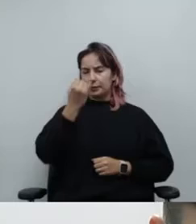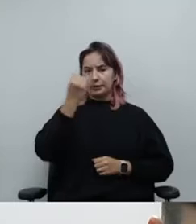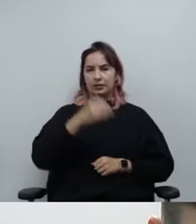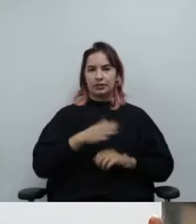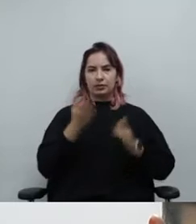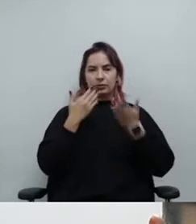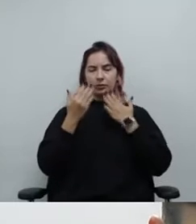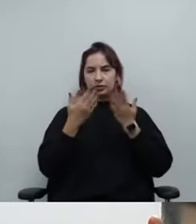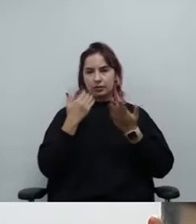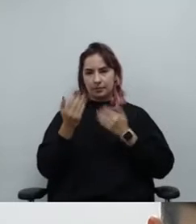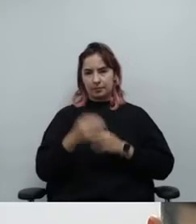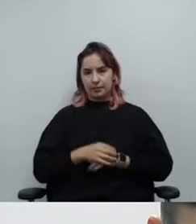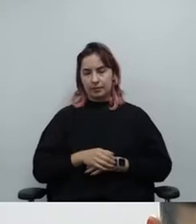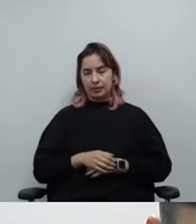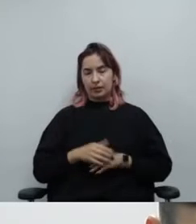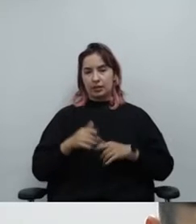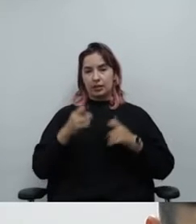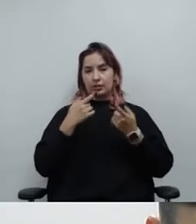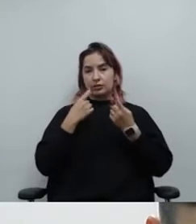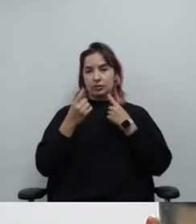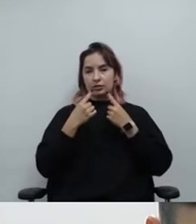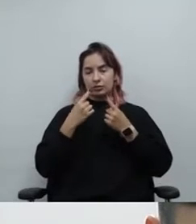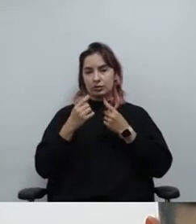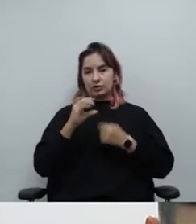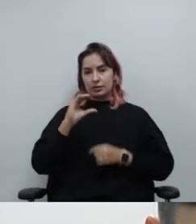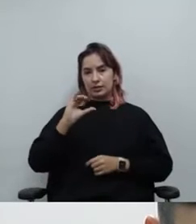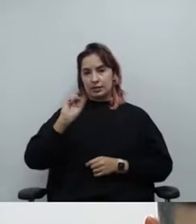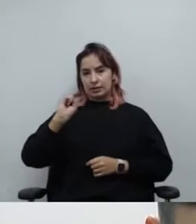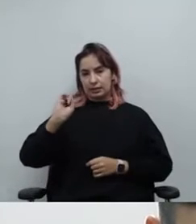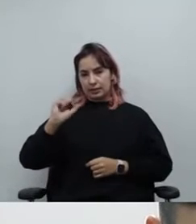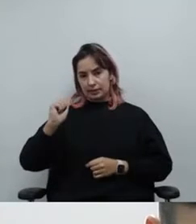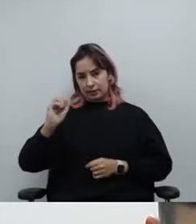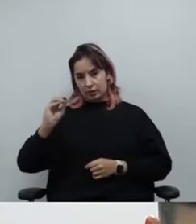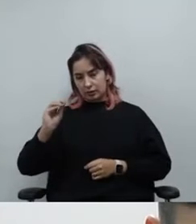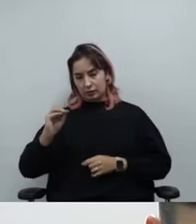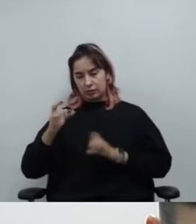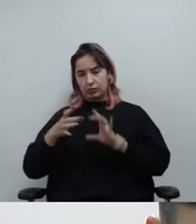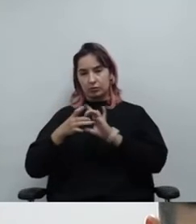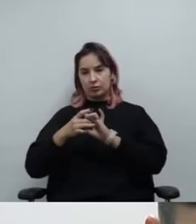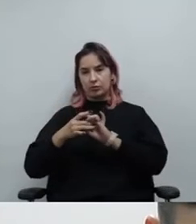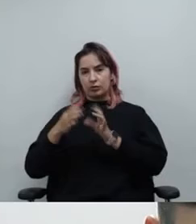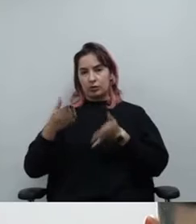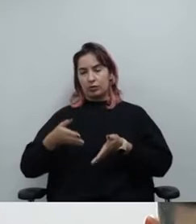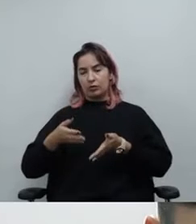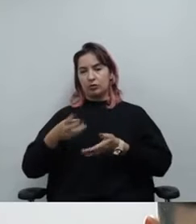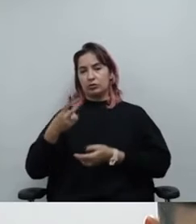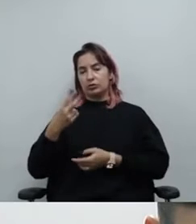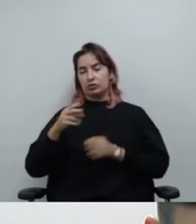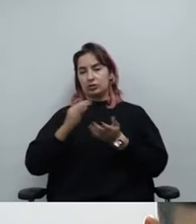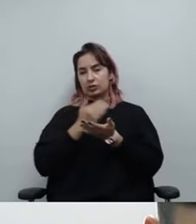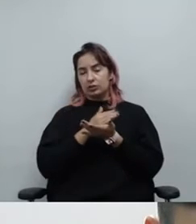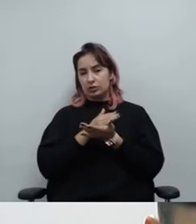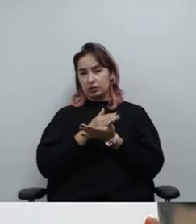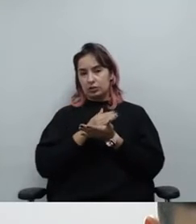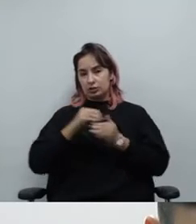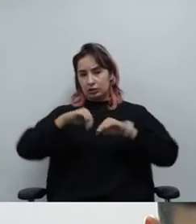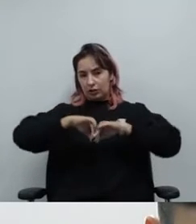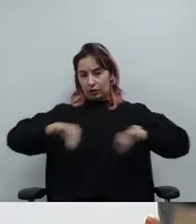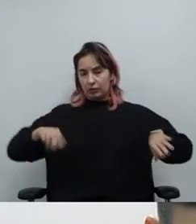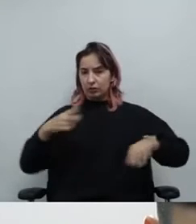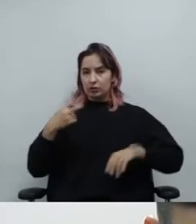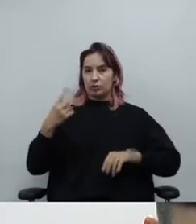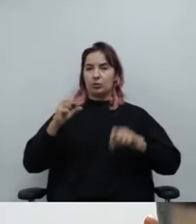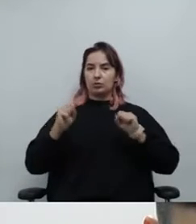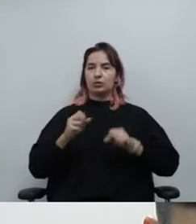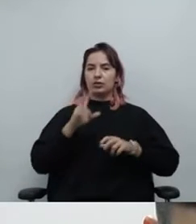esse debate, que é a discussão acerca da cisão do núcleo atual em dois núcleos como forma de fortalecer